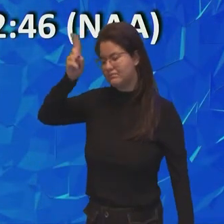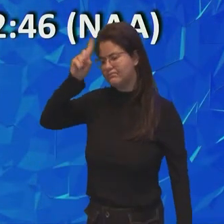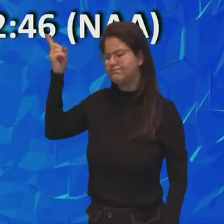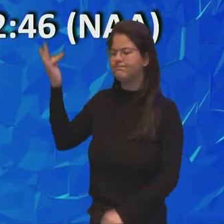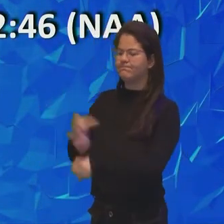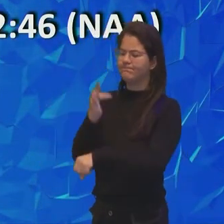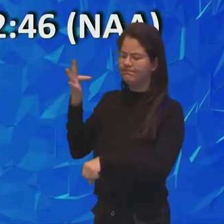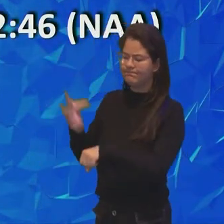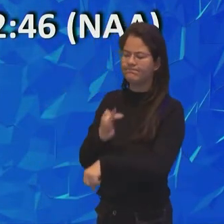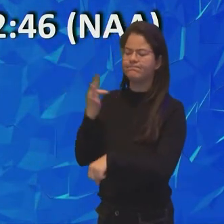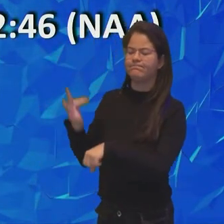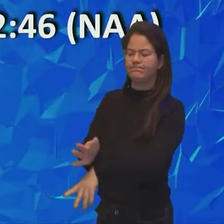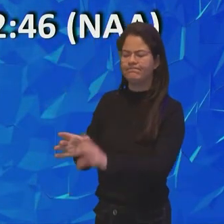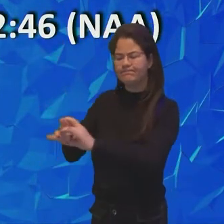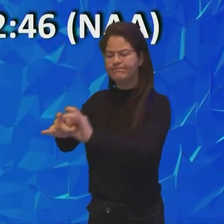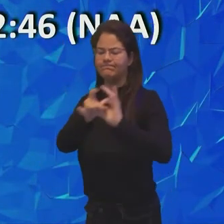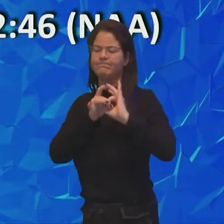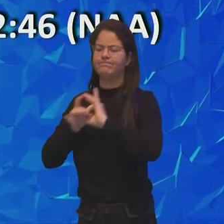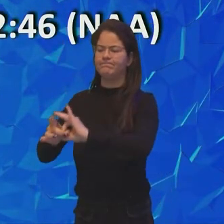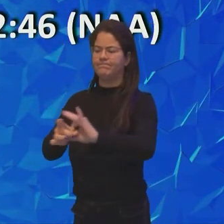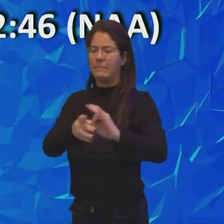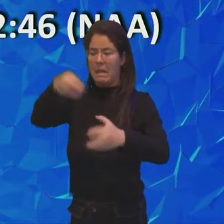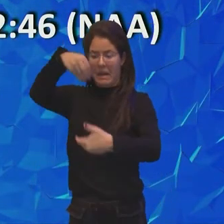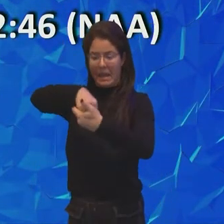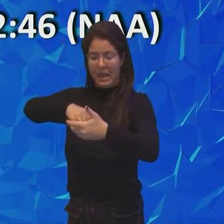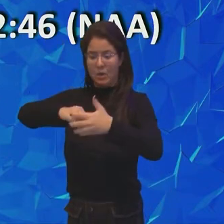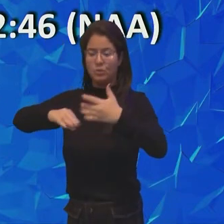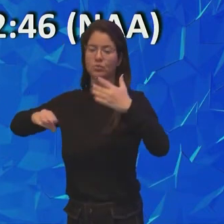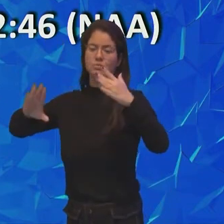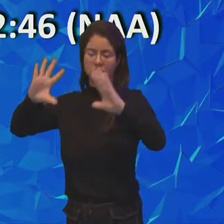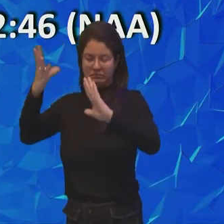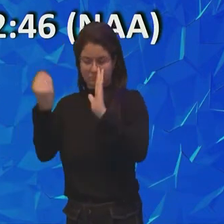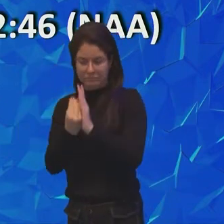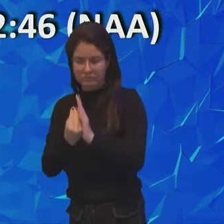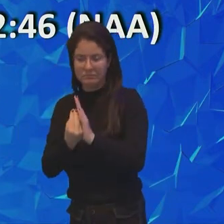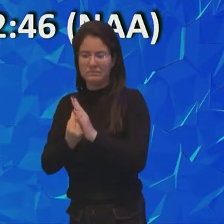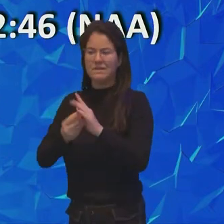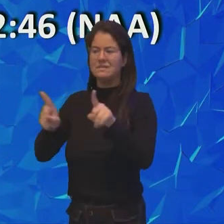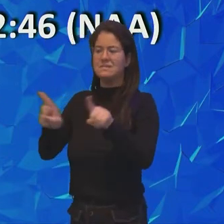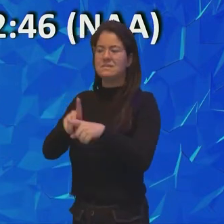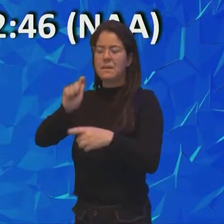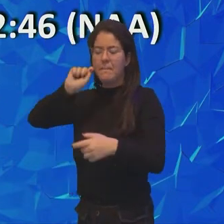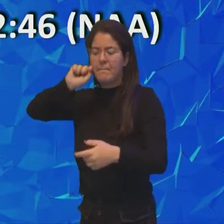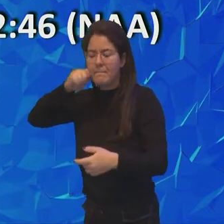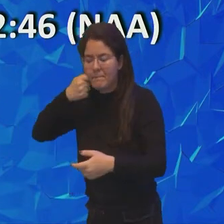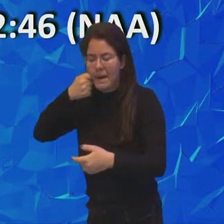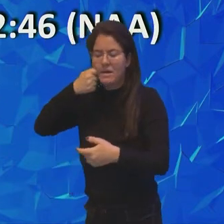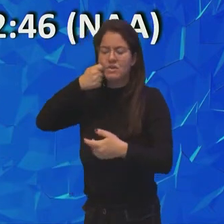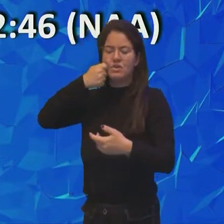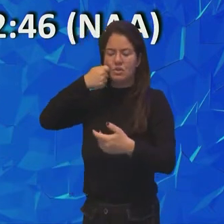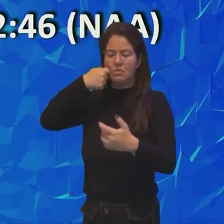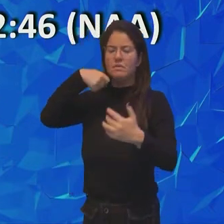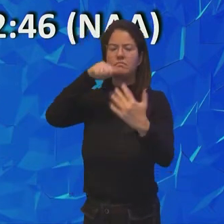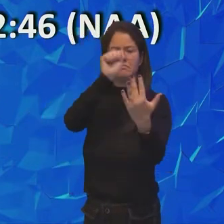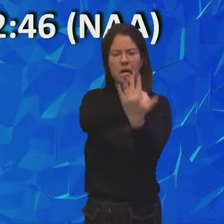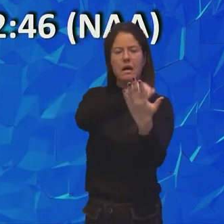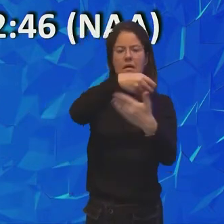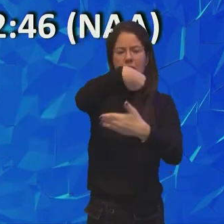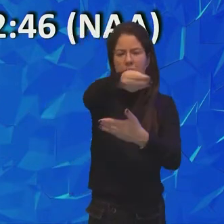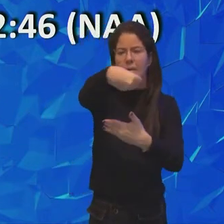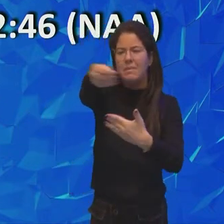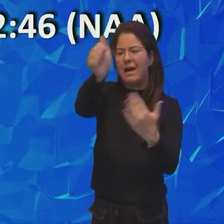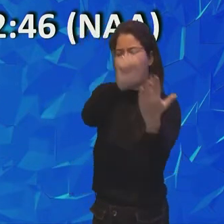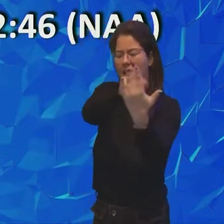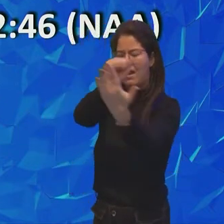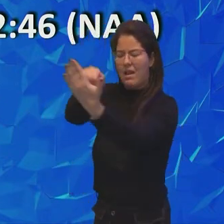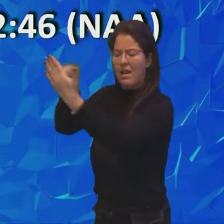Diariamente perseveravam unânimes no templo, partiam pão de casa em casa e tomavam